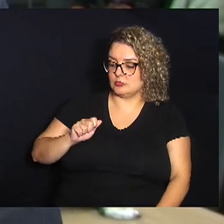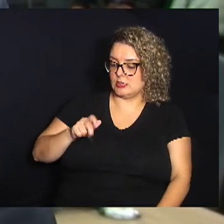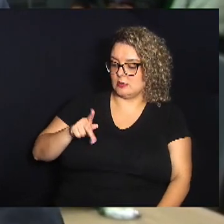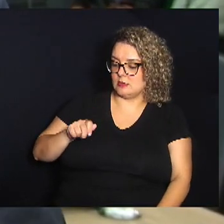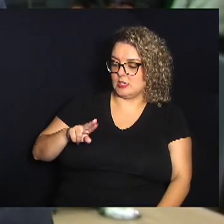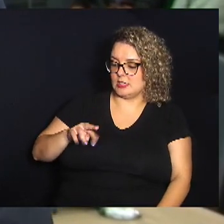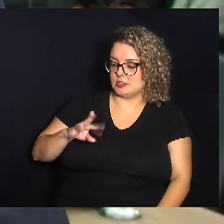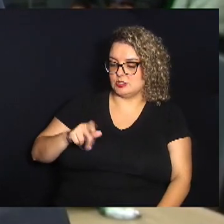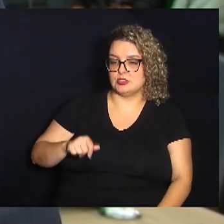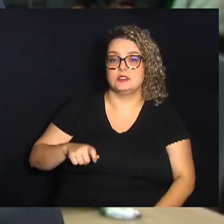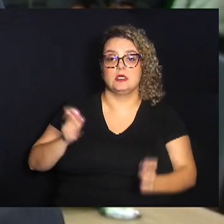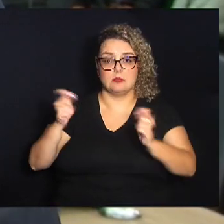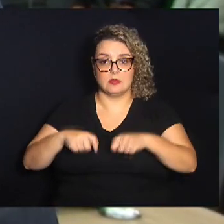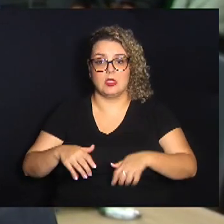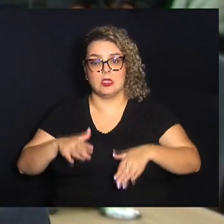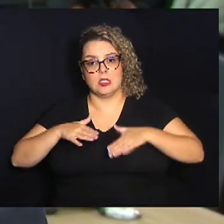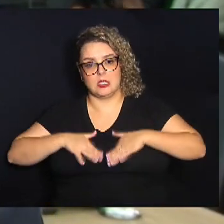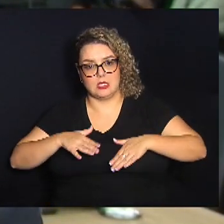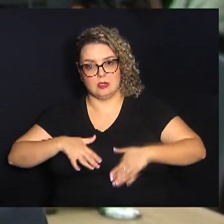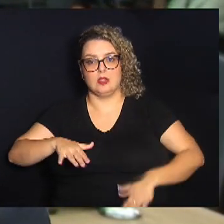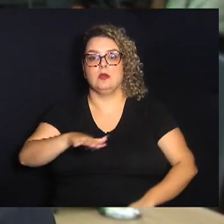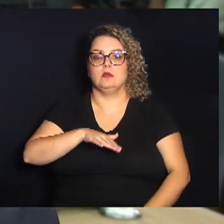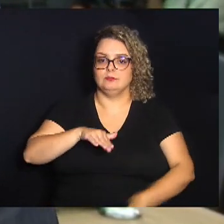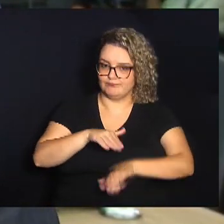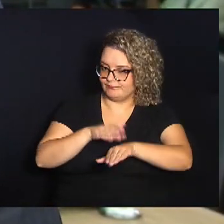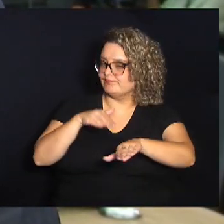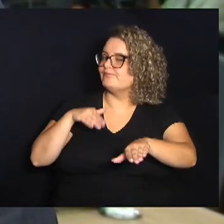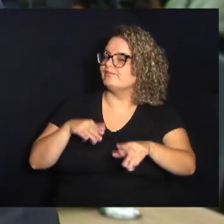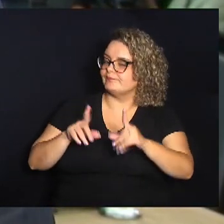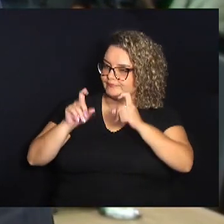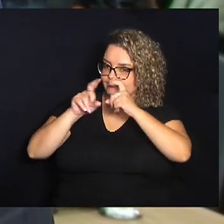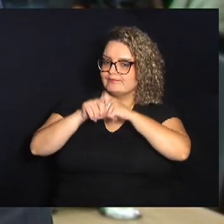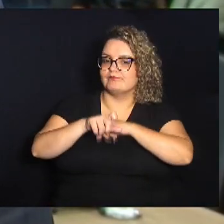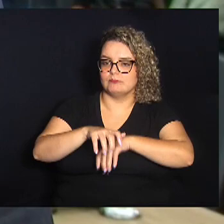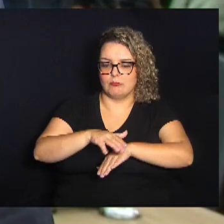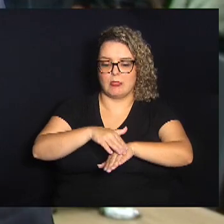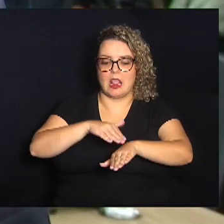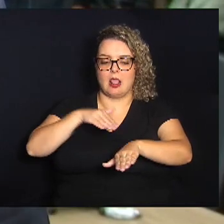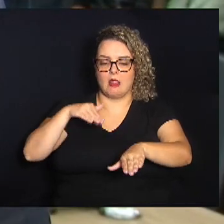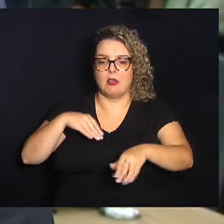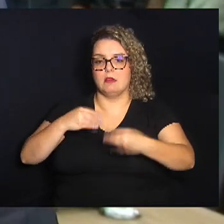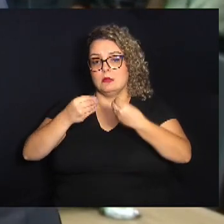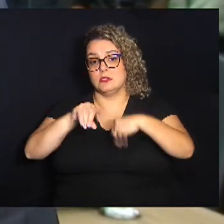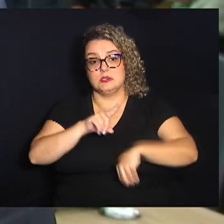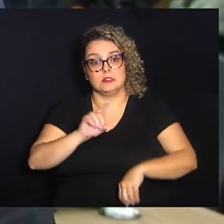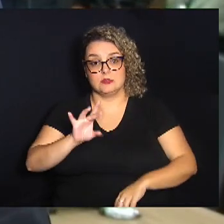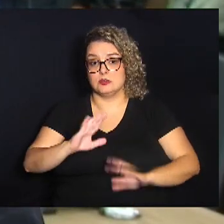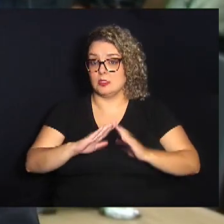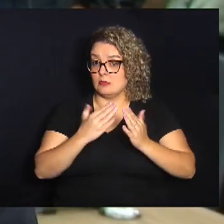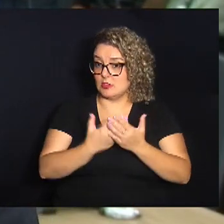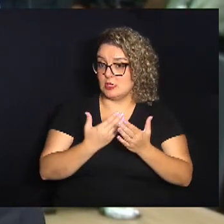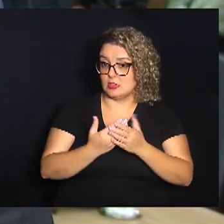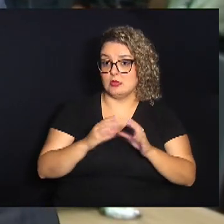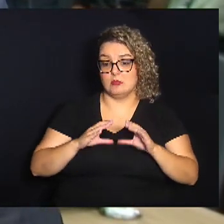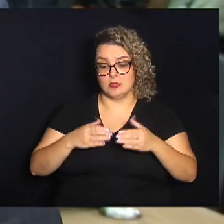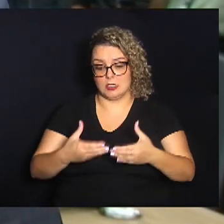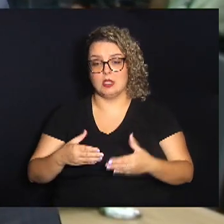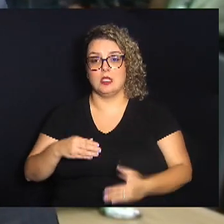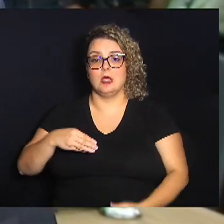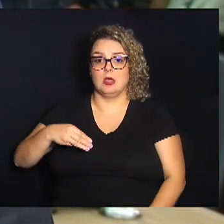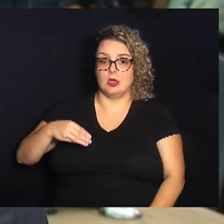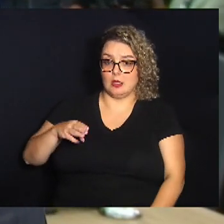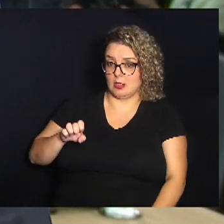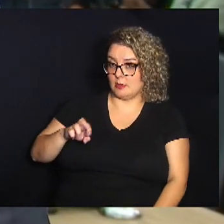executada e acalmar aquela região lá que o trânsito realmente está muito intenso e prejudica não só as escolas comunitárias, Mepelbé